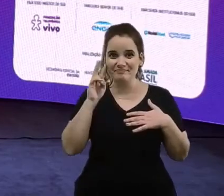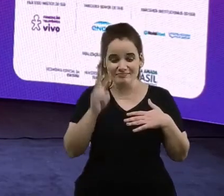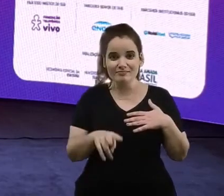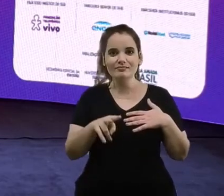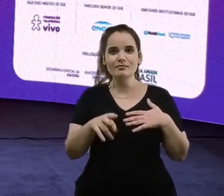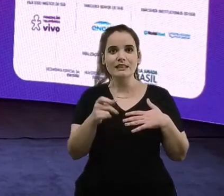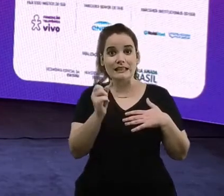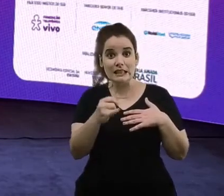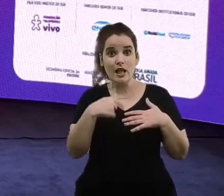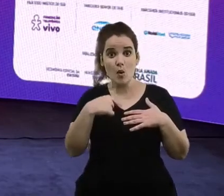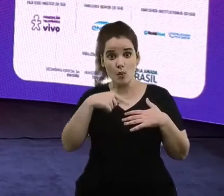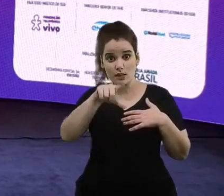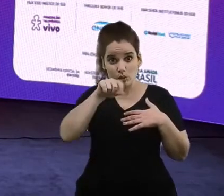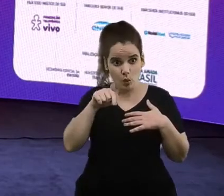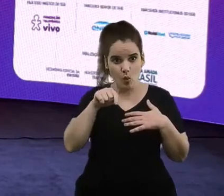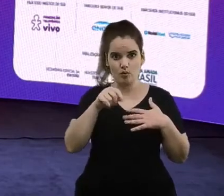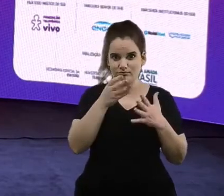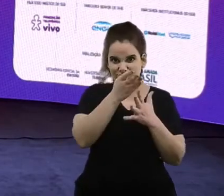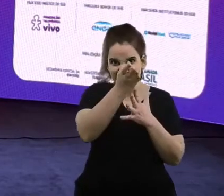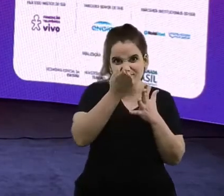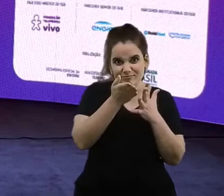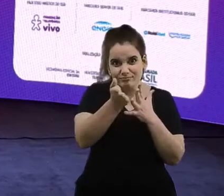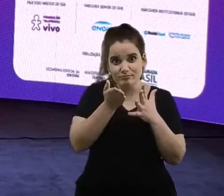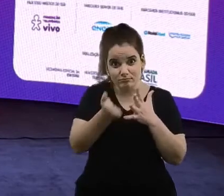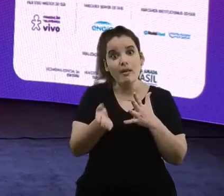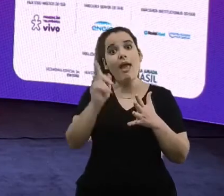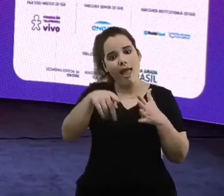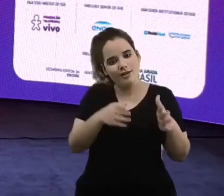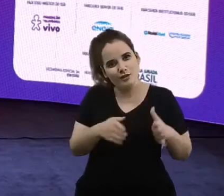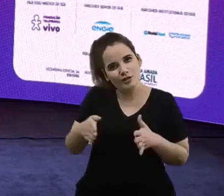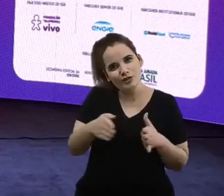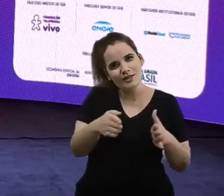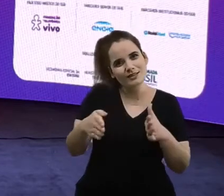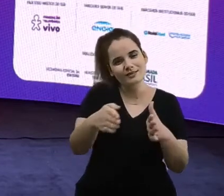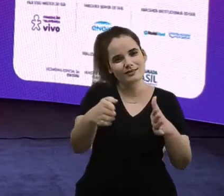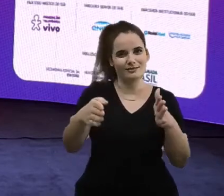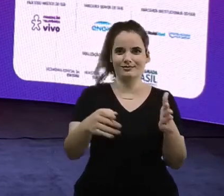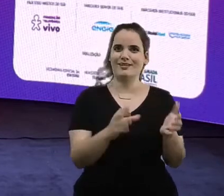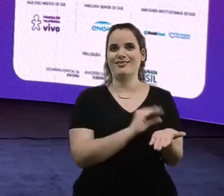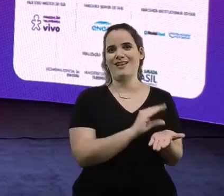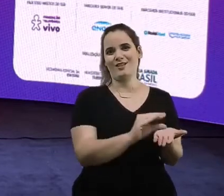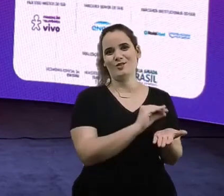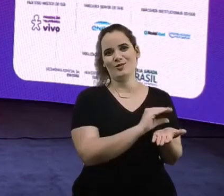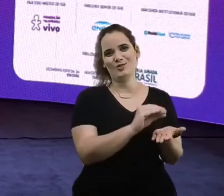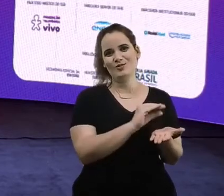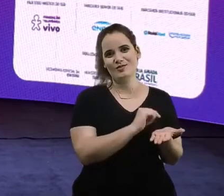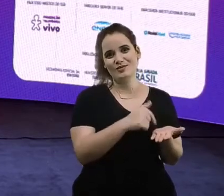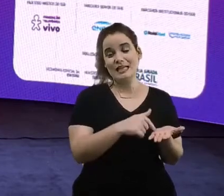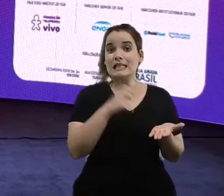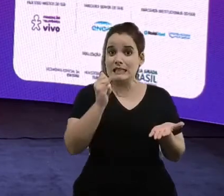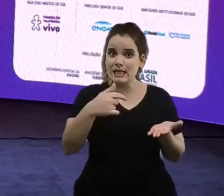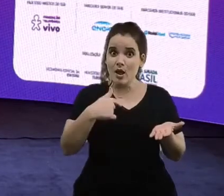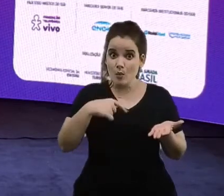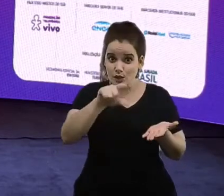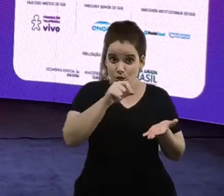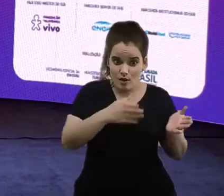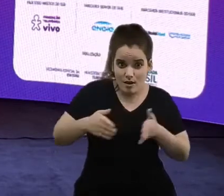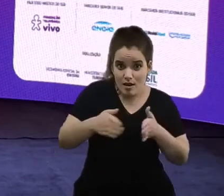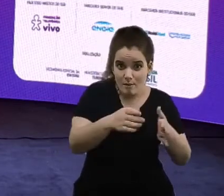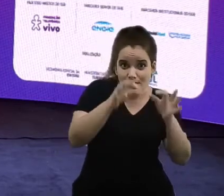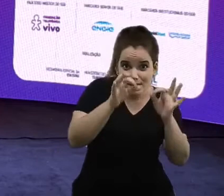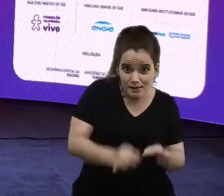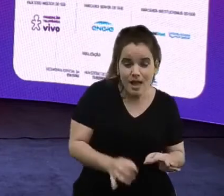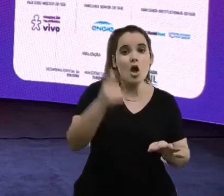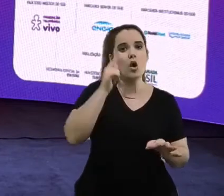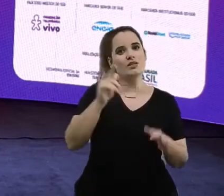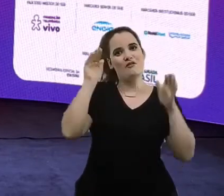pode influenciar muito também a direção que nós estamos a caminhar. Porque se tivermos a métrica certa, temos um foco. Estamos a caminhar